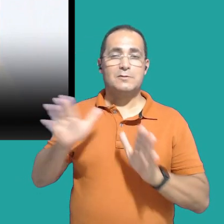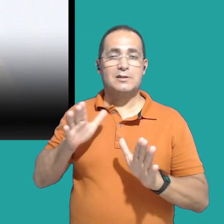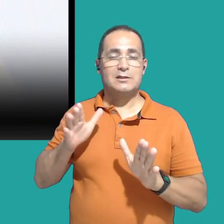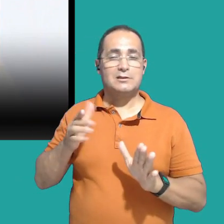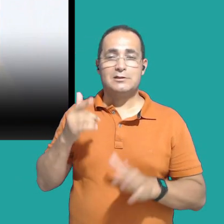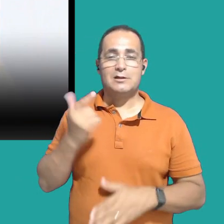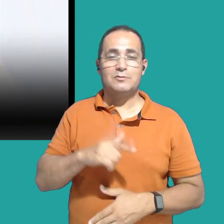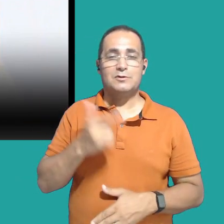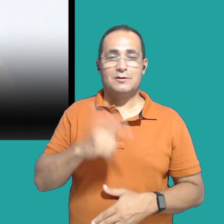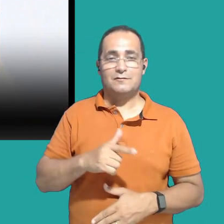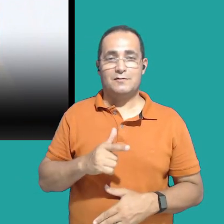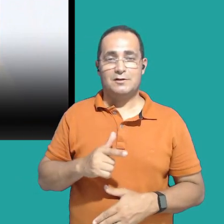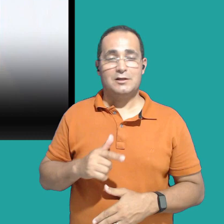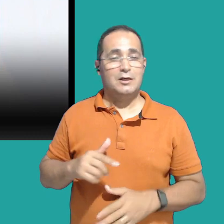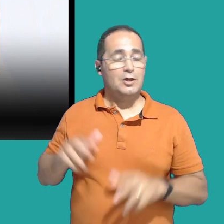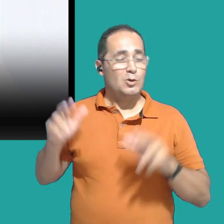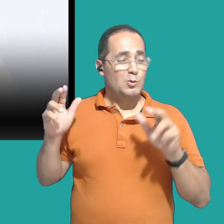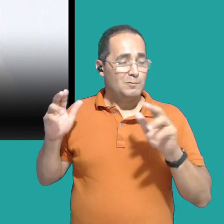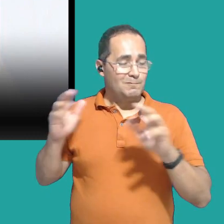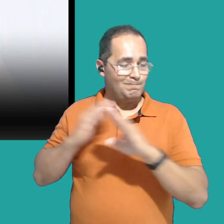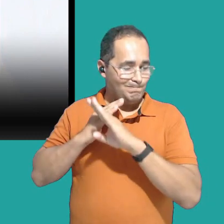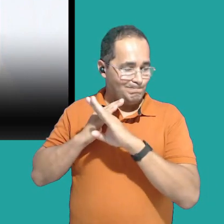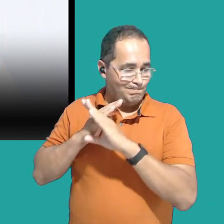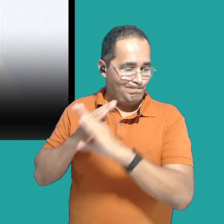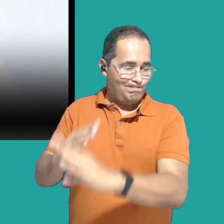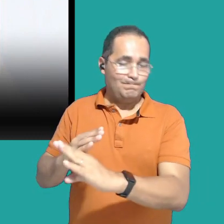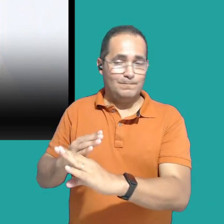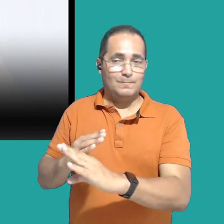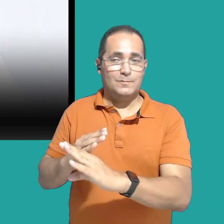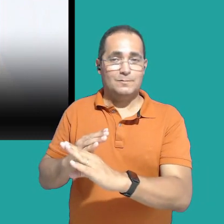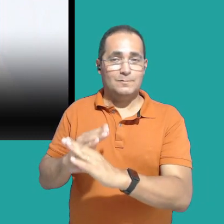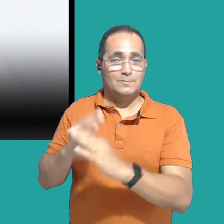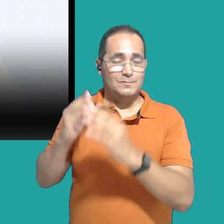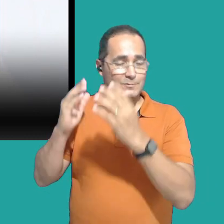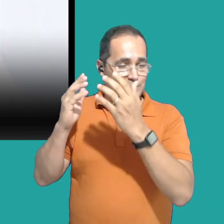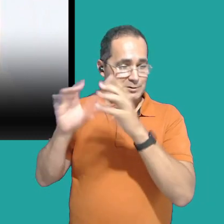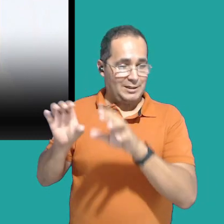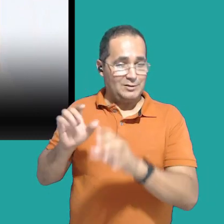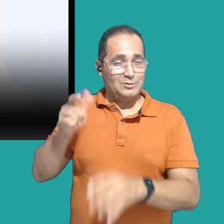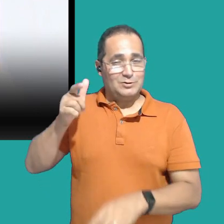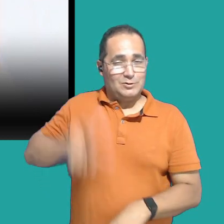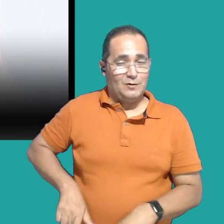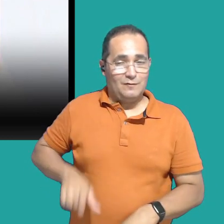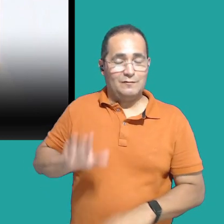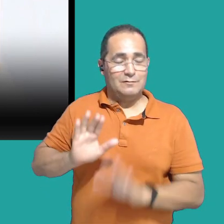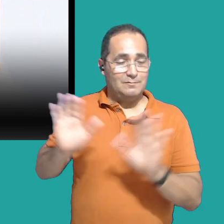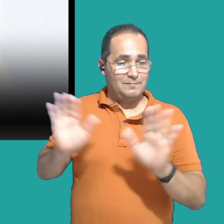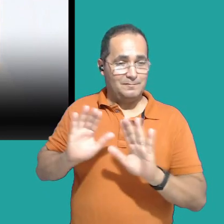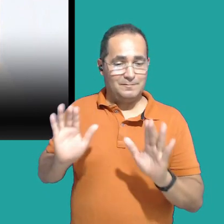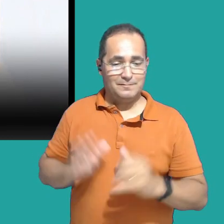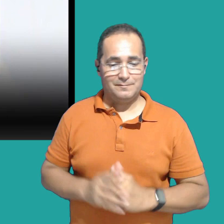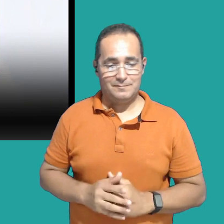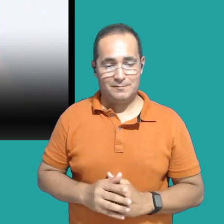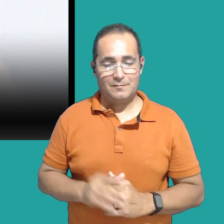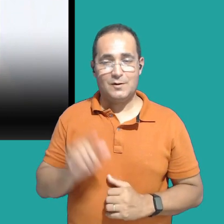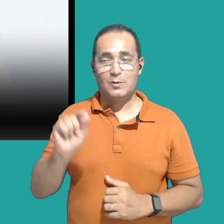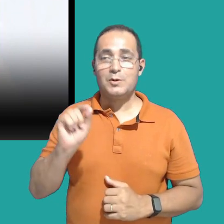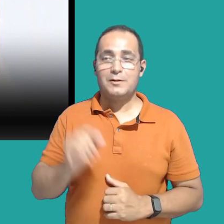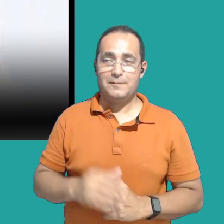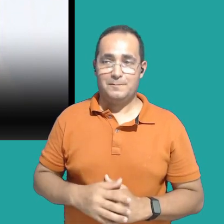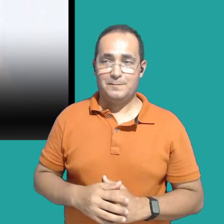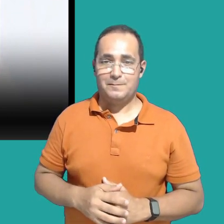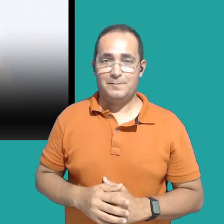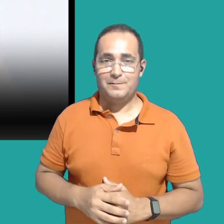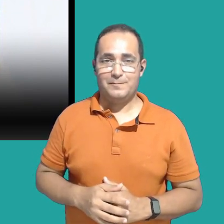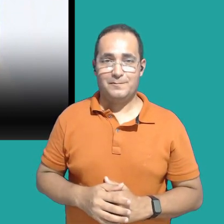uma situação de inacessibilidade que você diz, olha, nunca mais na minha vida Eu quero passar por um